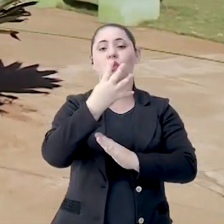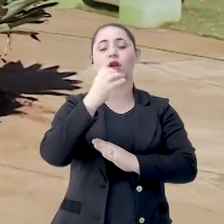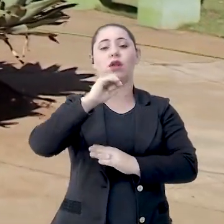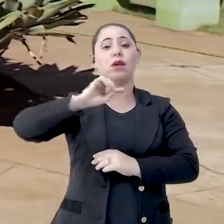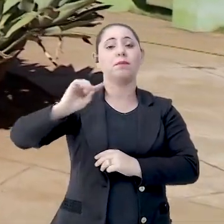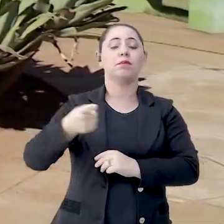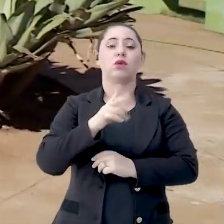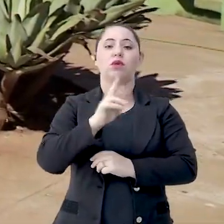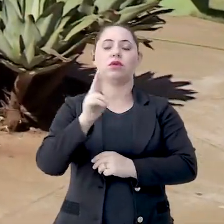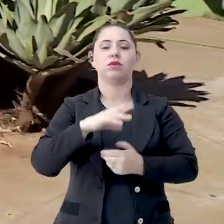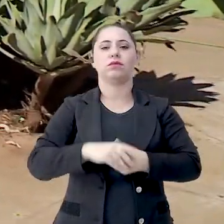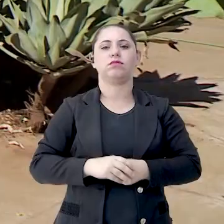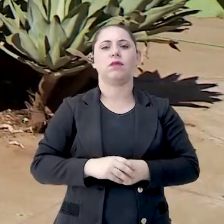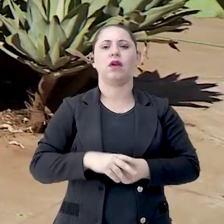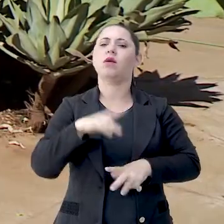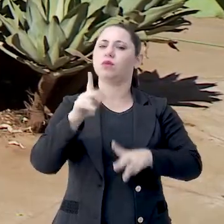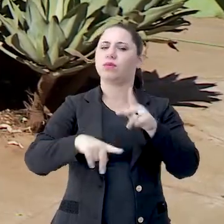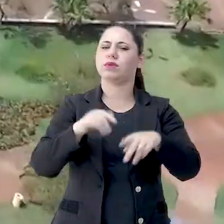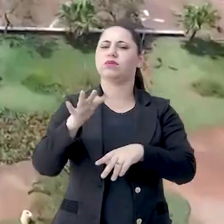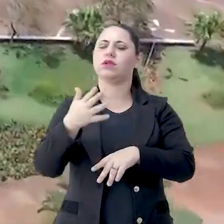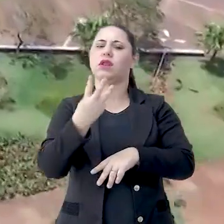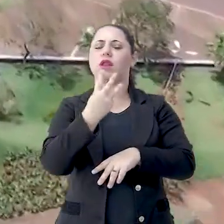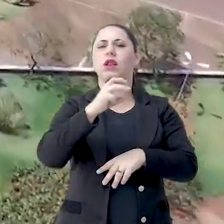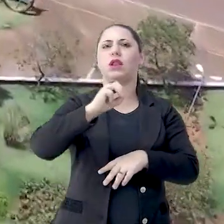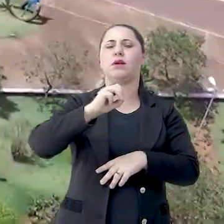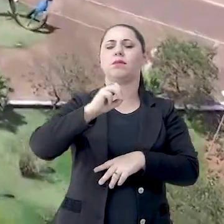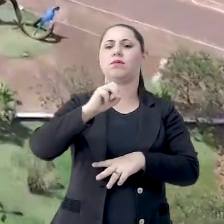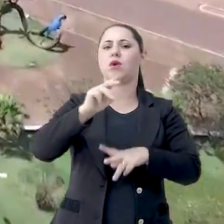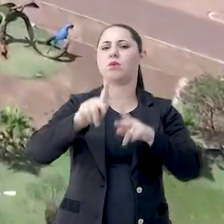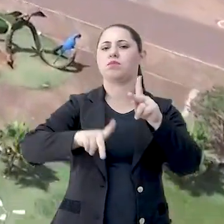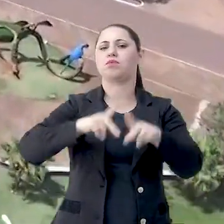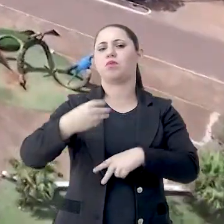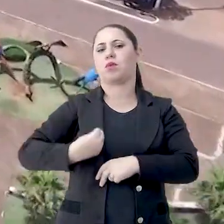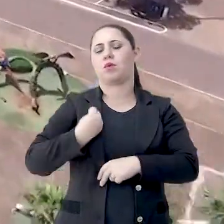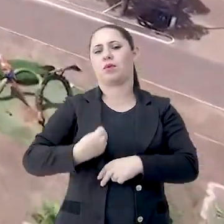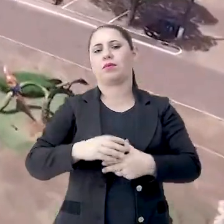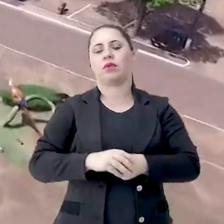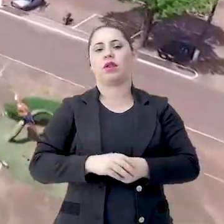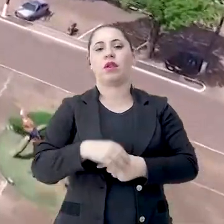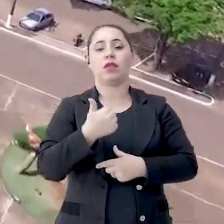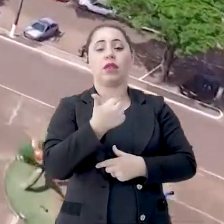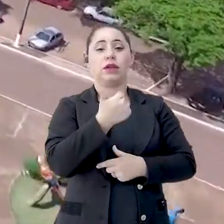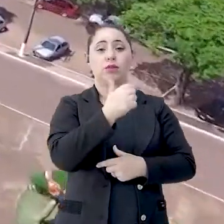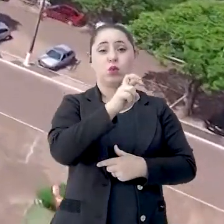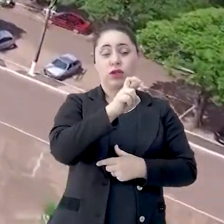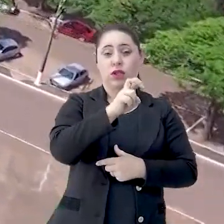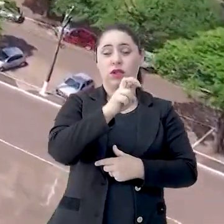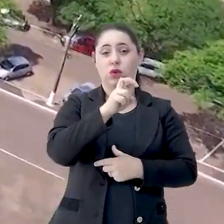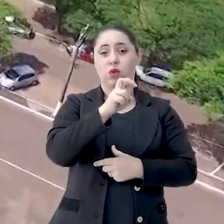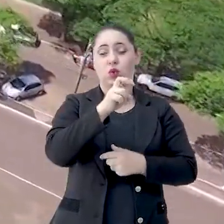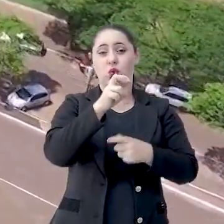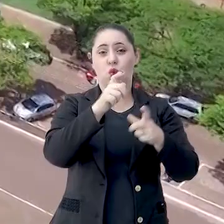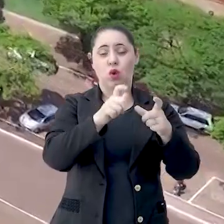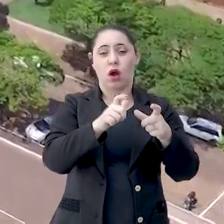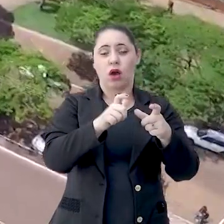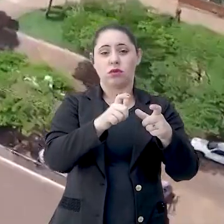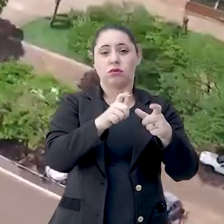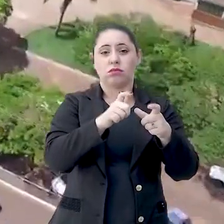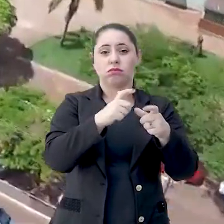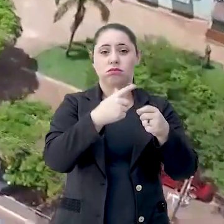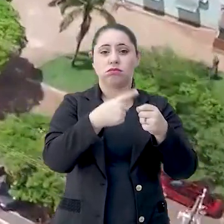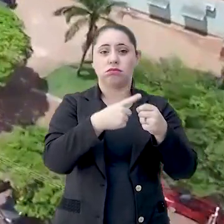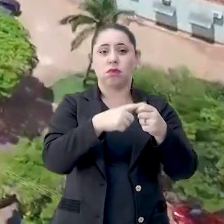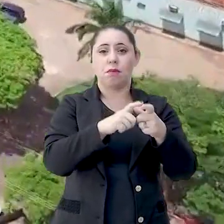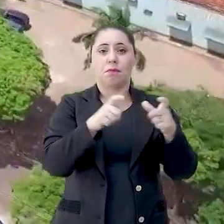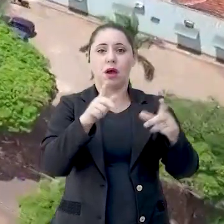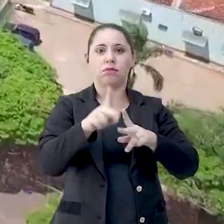município mais populoso do Mato Grosso do Sul. Sendo uma cidade de grande importância para o estado, recebeu investimentos externos